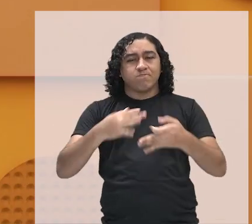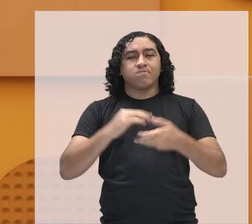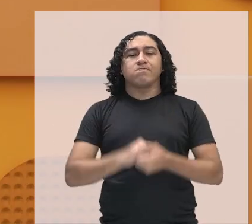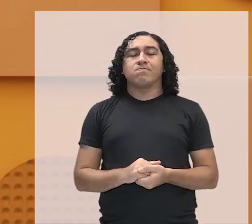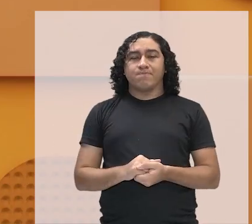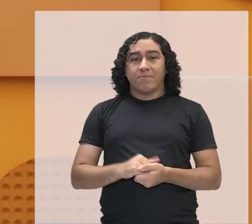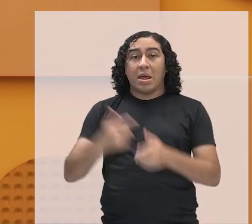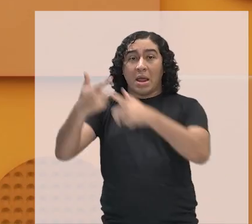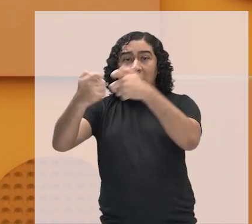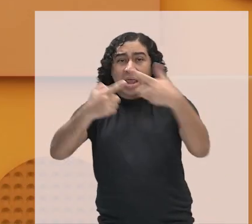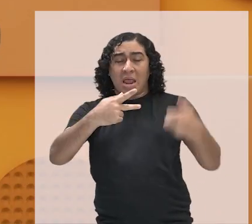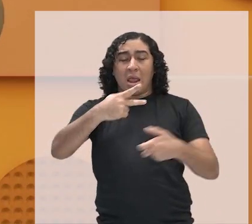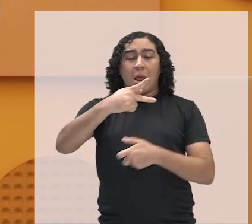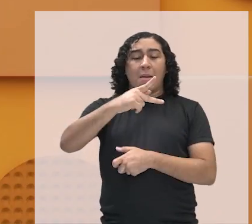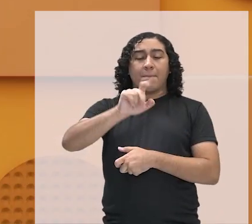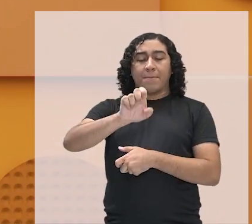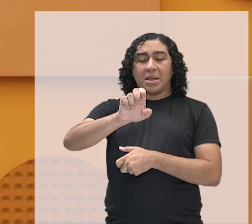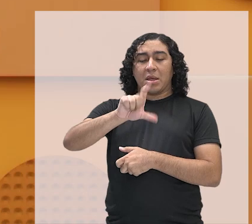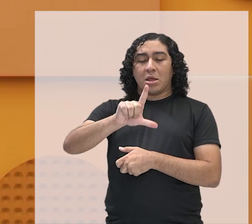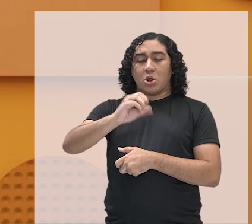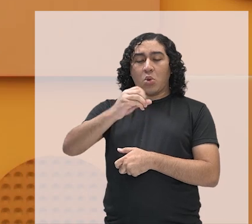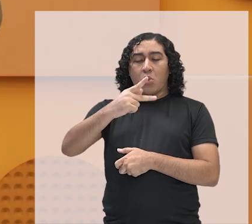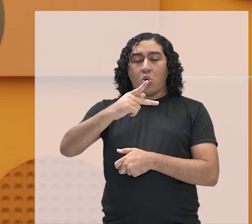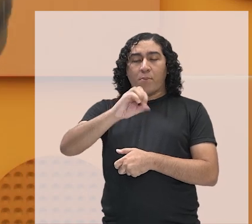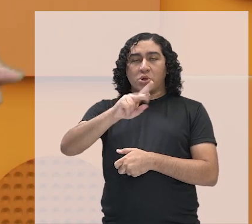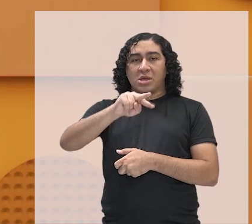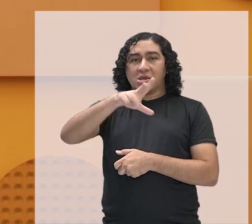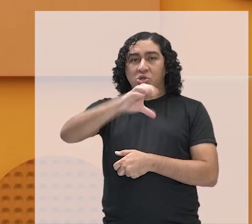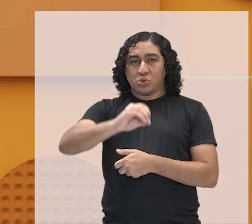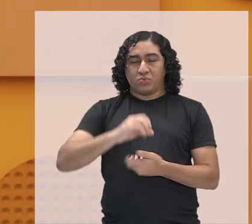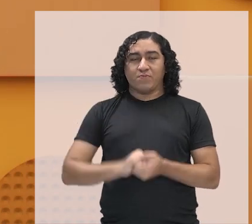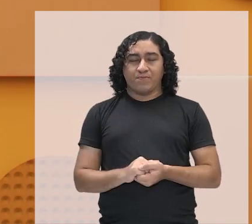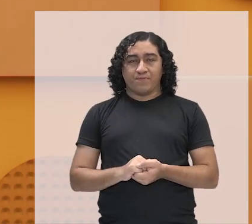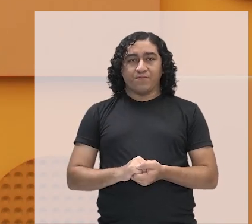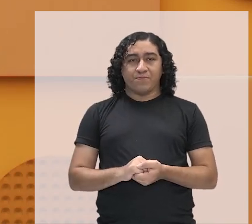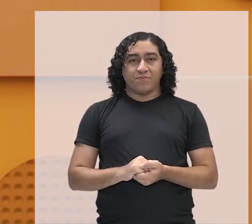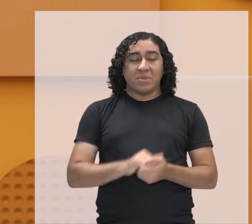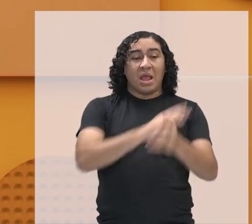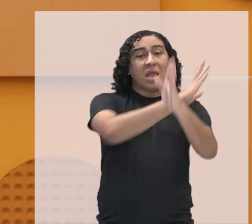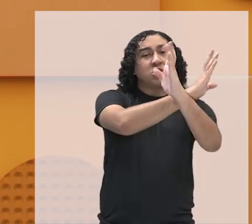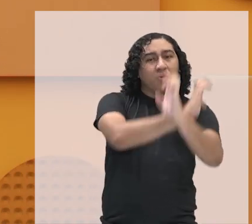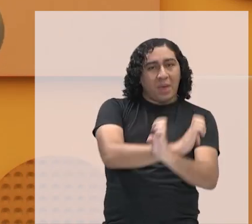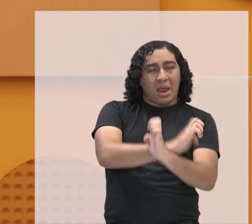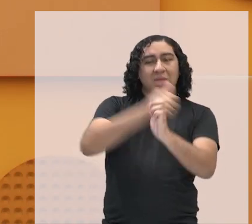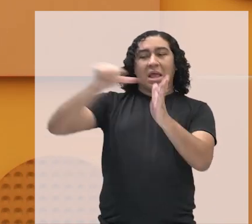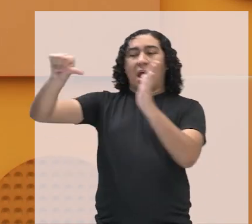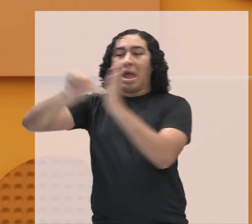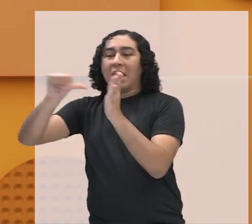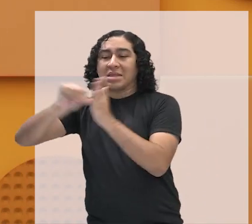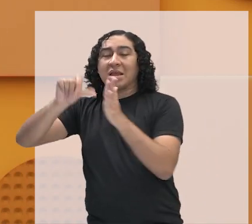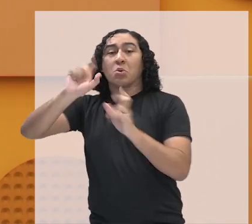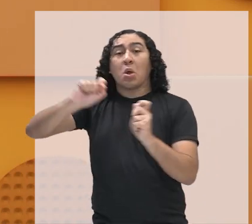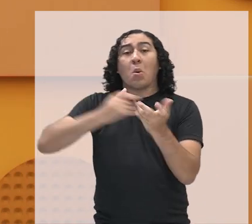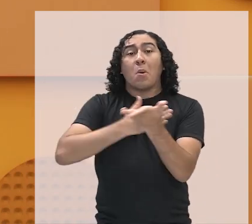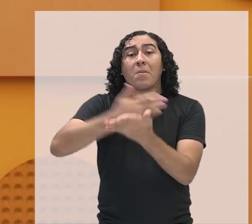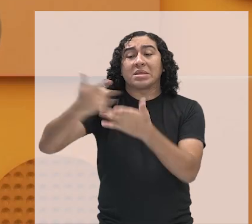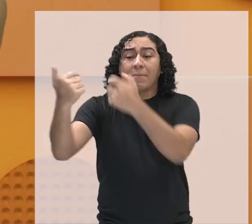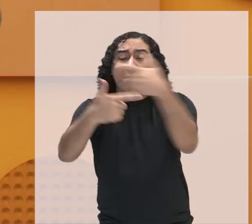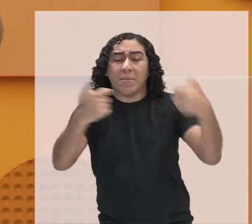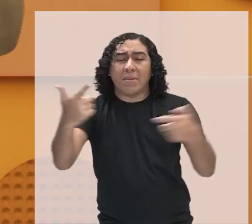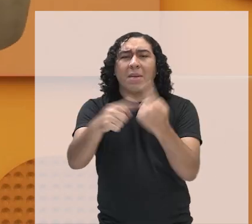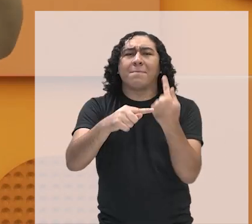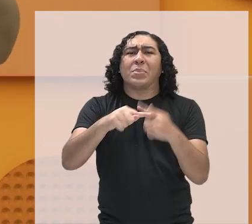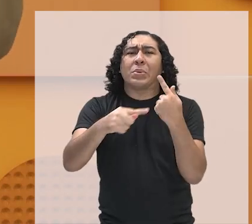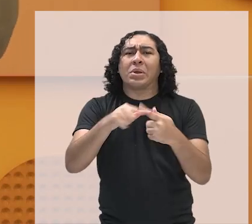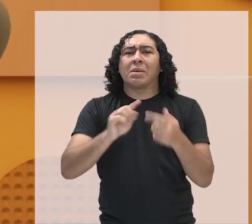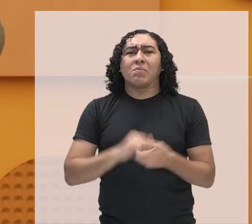Guerra do Peloponeso. Esparta e Atenas, pós a Guerra dos Xerxes, eles vão guerrear entre si. Para quê, professora? Para